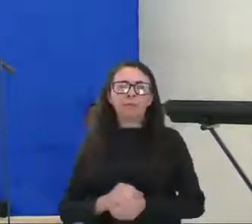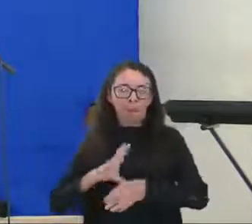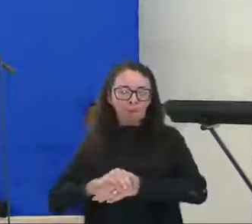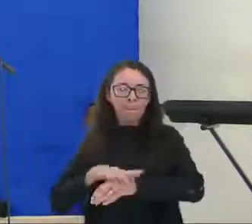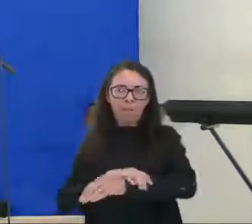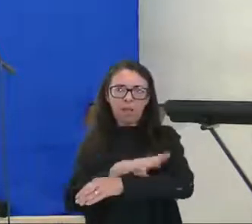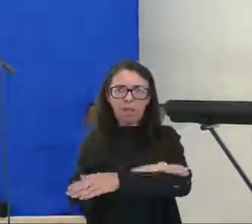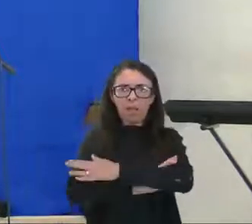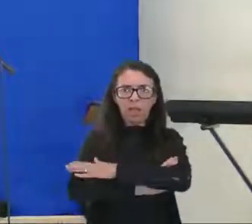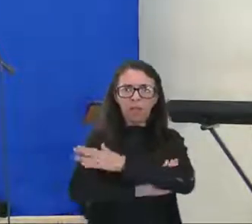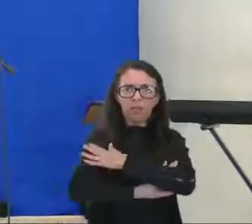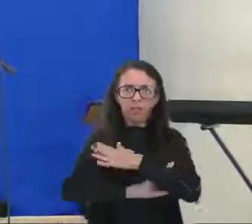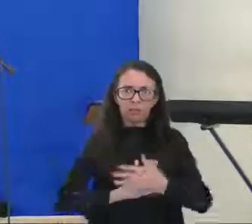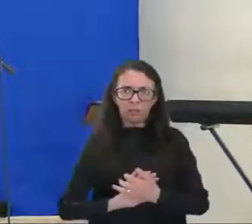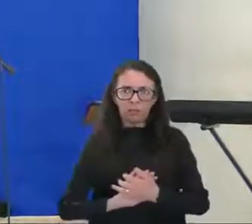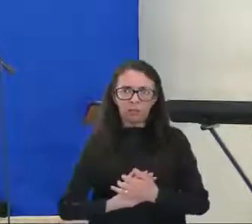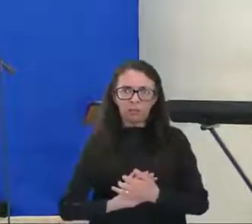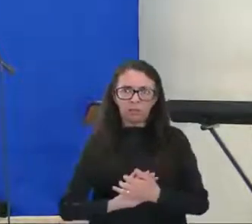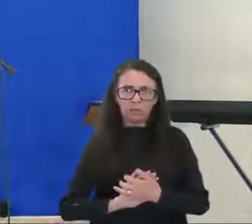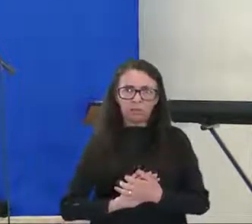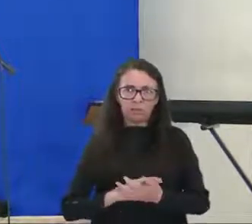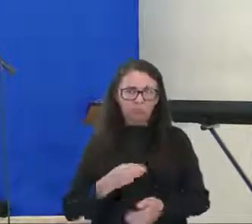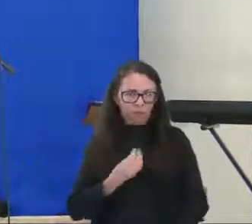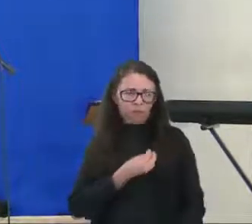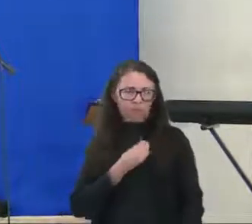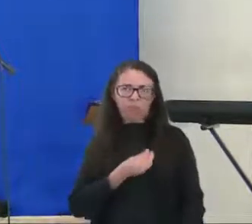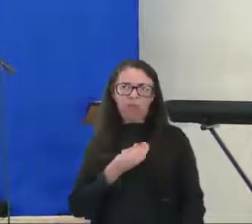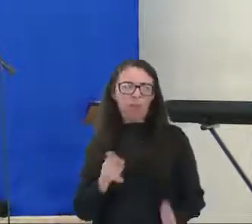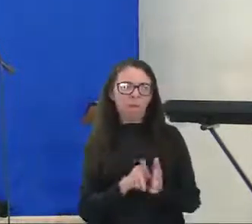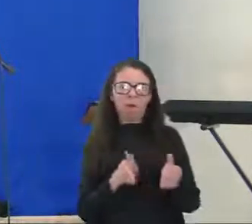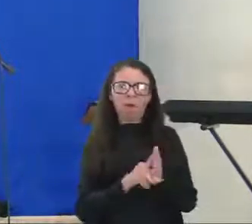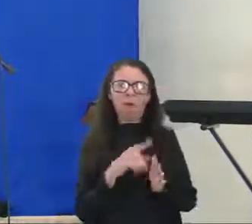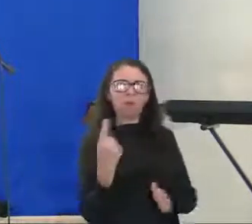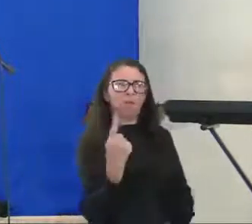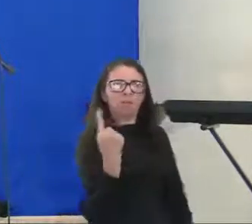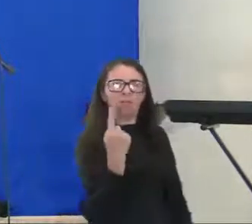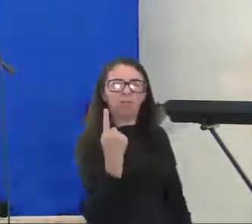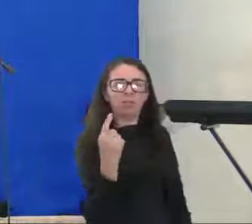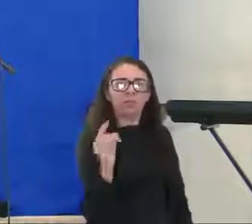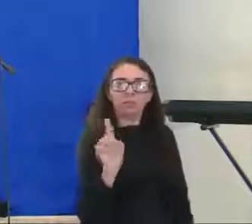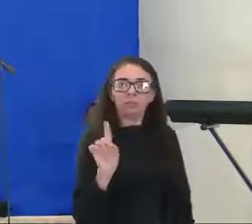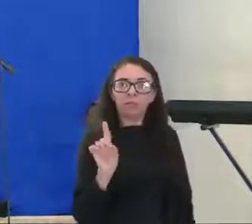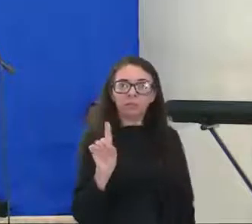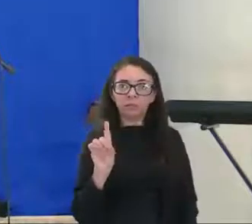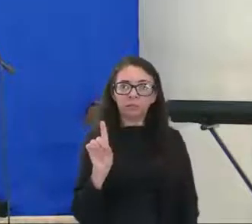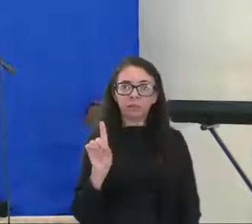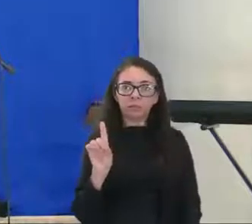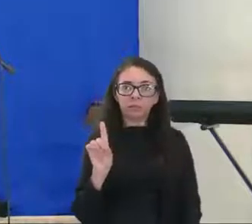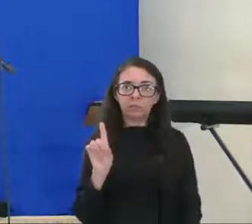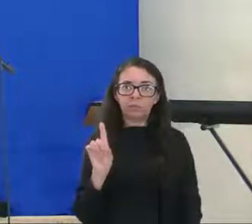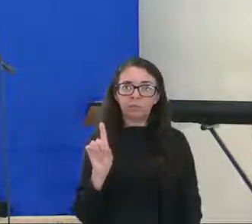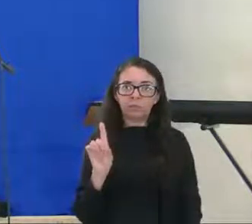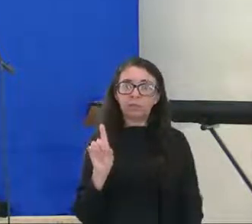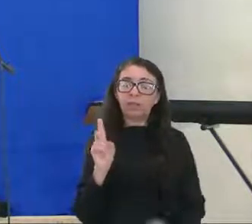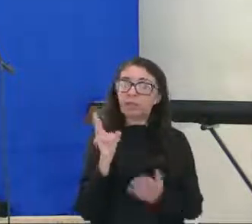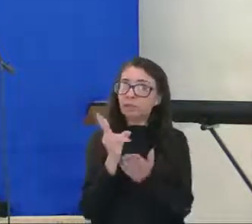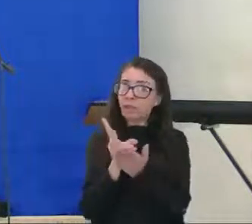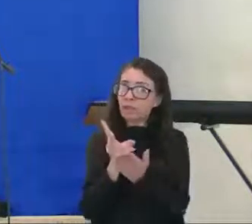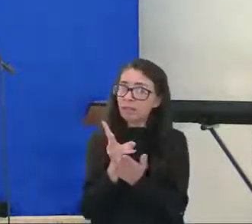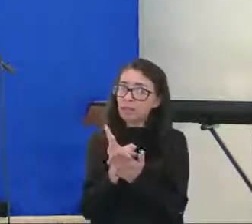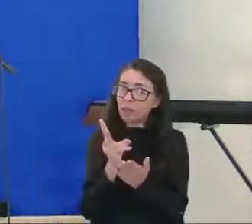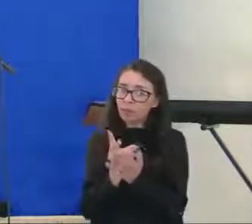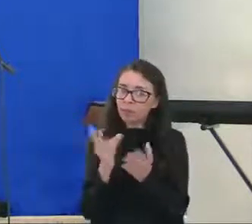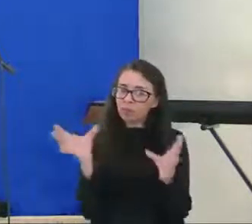Repetindo, os membros não decidem qual é a tarefa, qual é a sua tarefa no corpo.